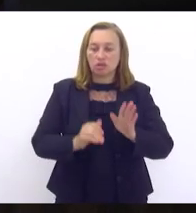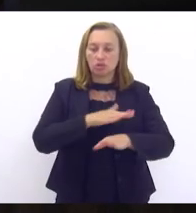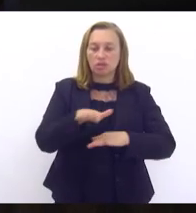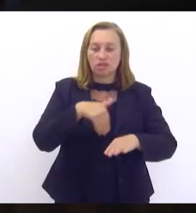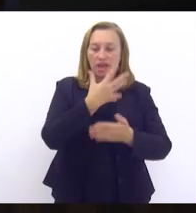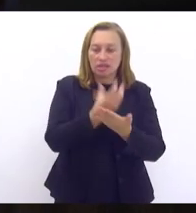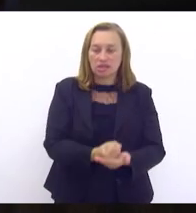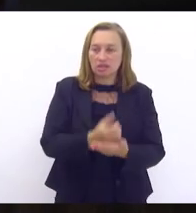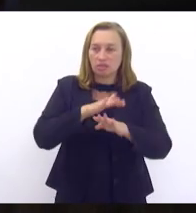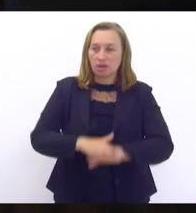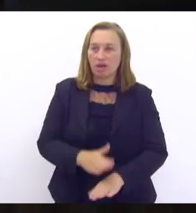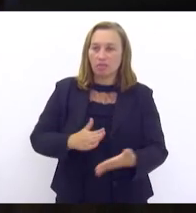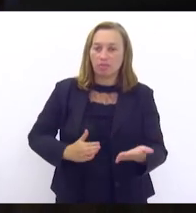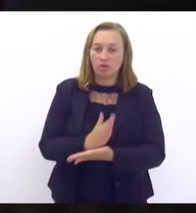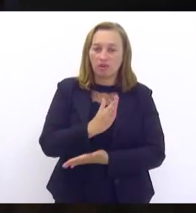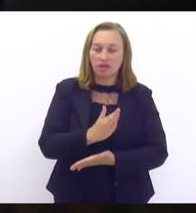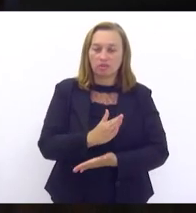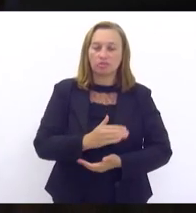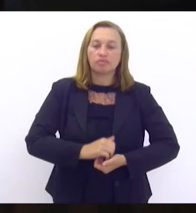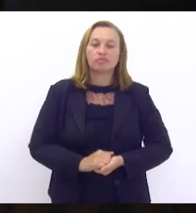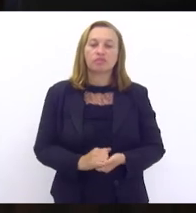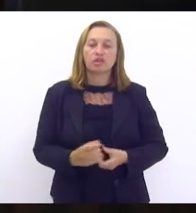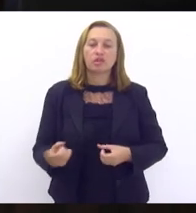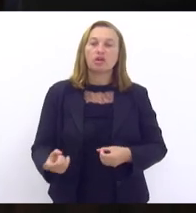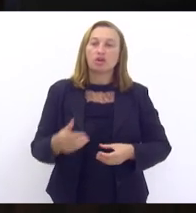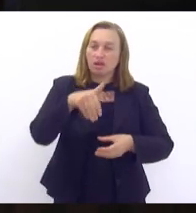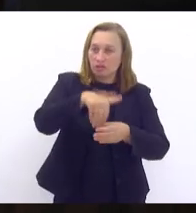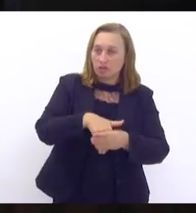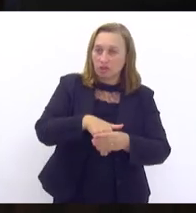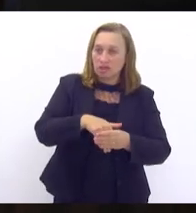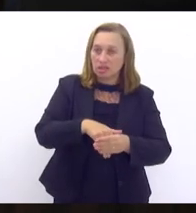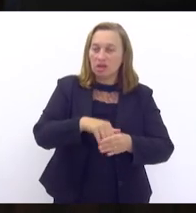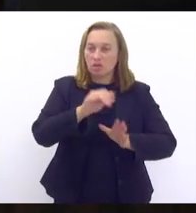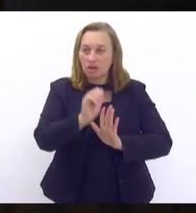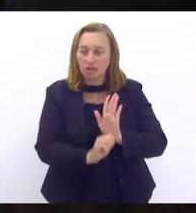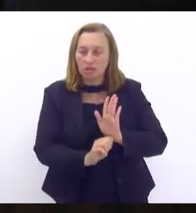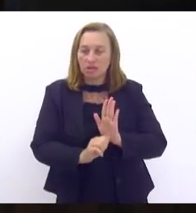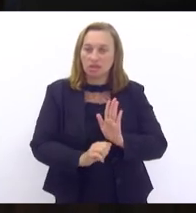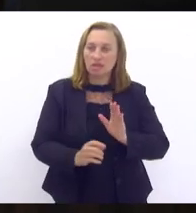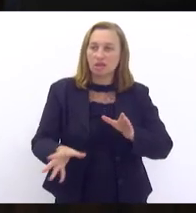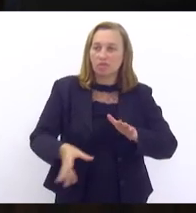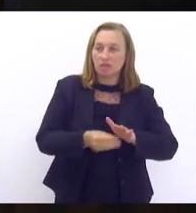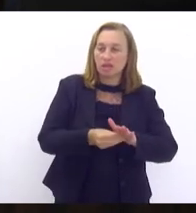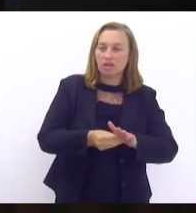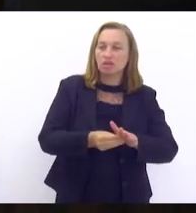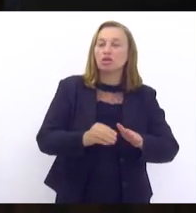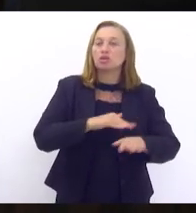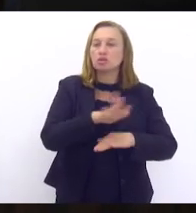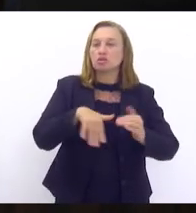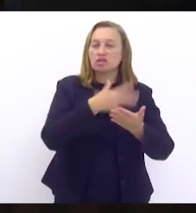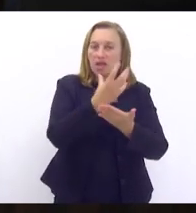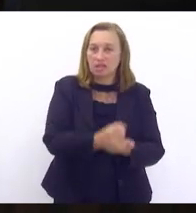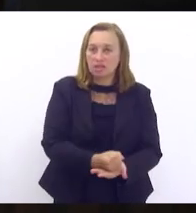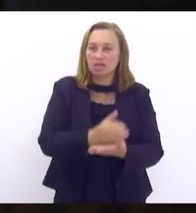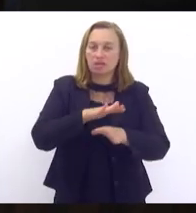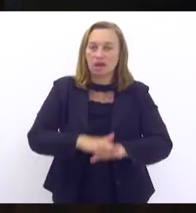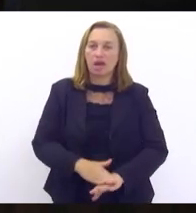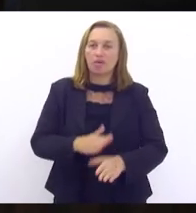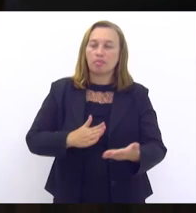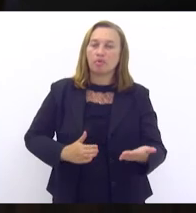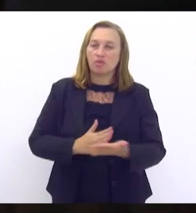aprovam, permaneçam como estão. Aprovado. Em votação, a redação do vencido, assim emendada. Senhores que aprovam, permaneçam como